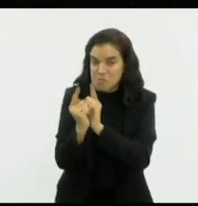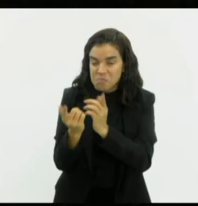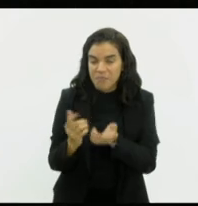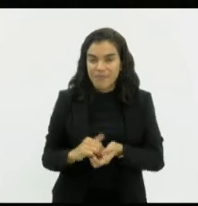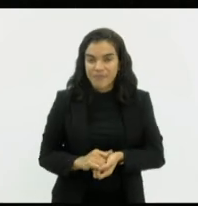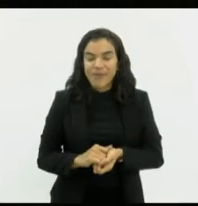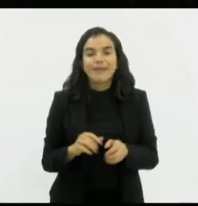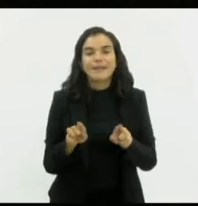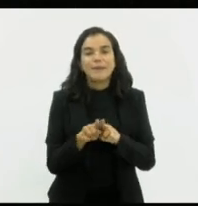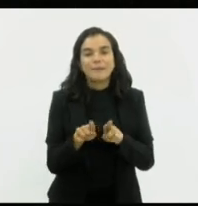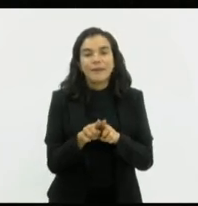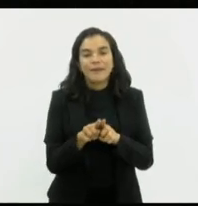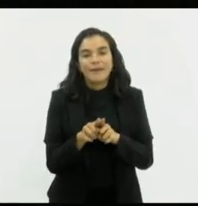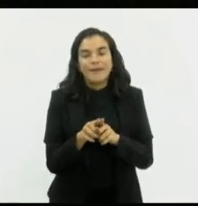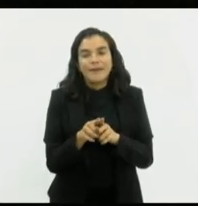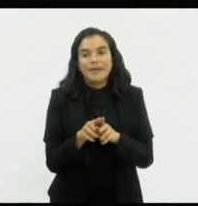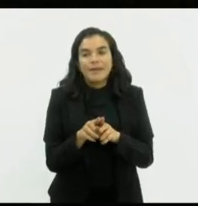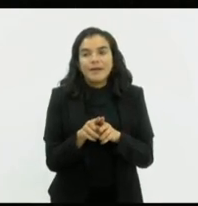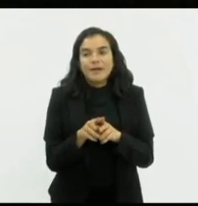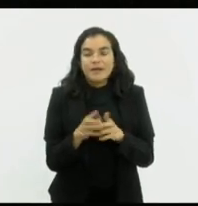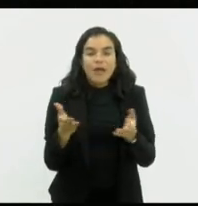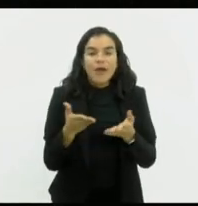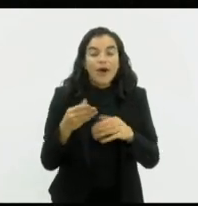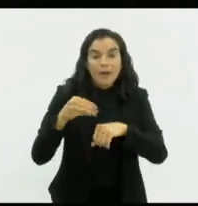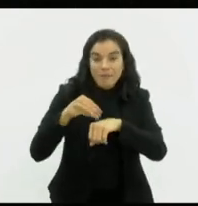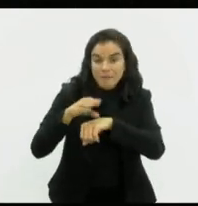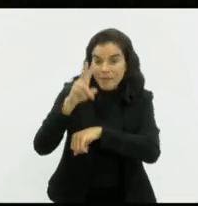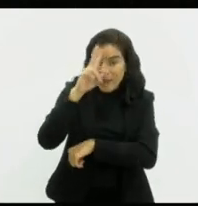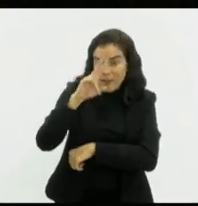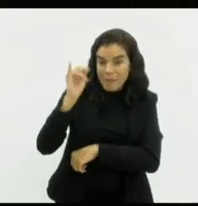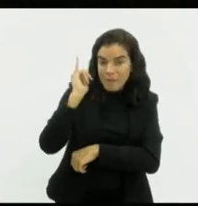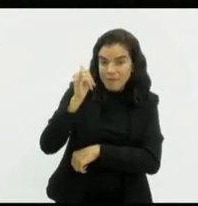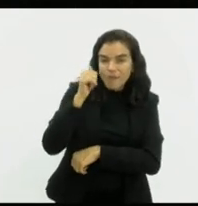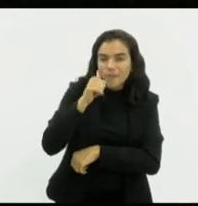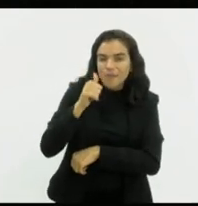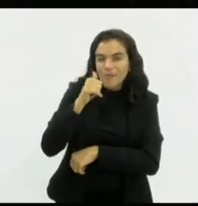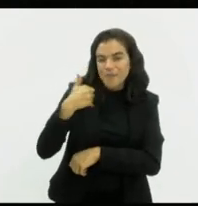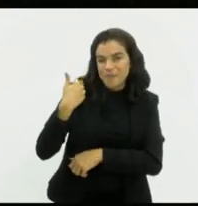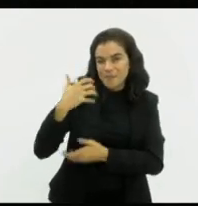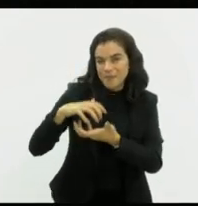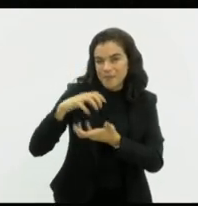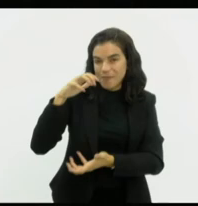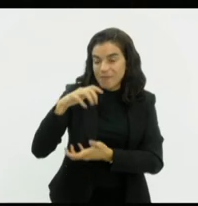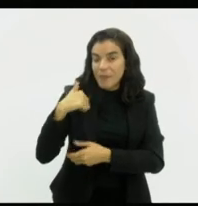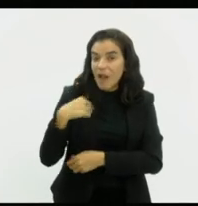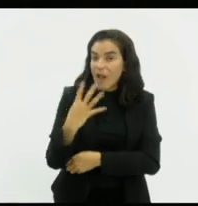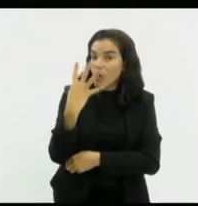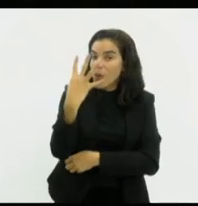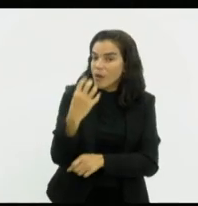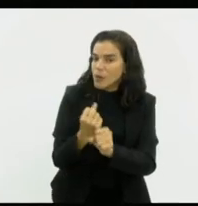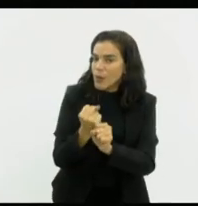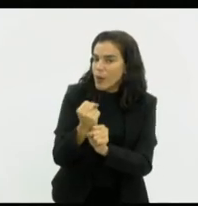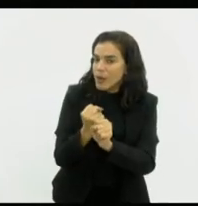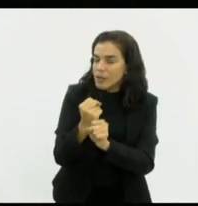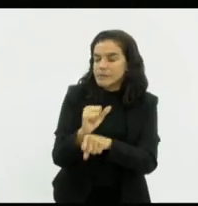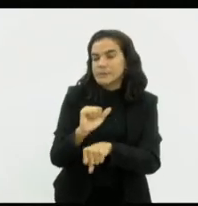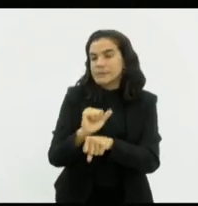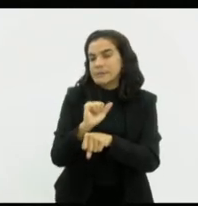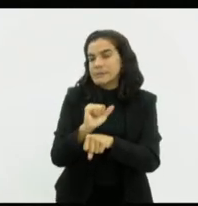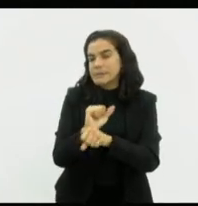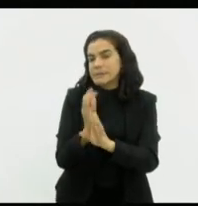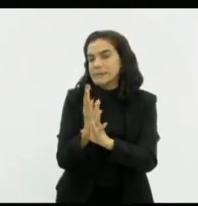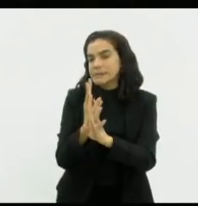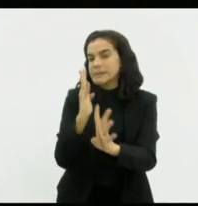finalizar, vou levar aqui, lembrar aqui um relato de uma senhora que ela ficou 4 anos esperando